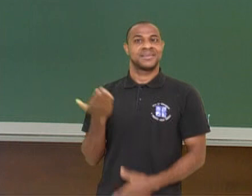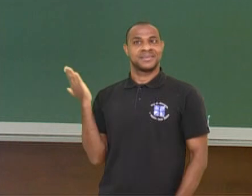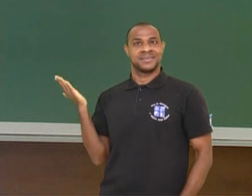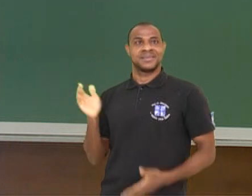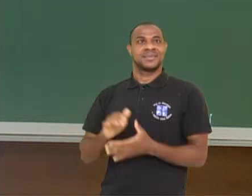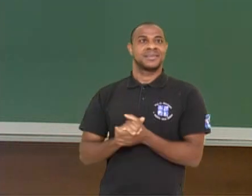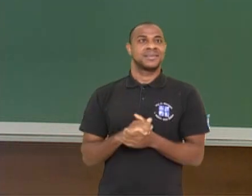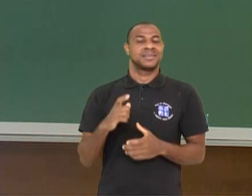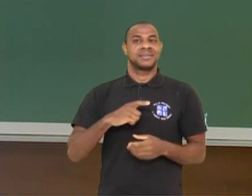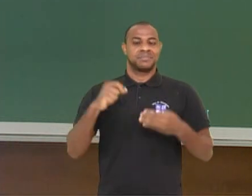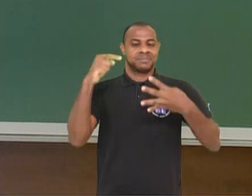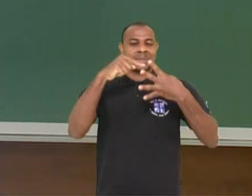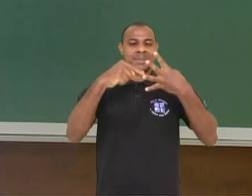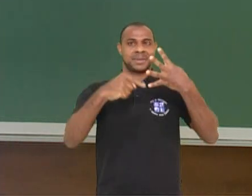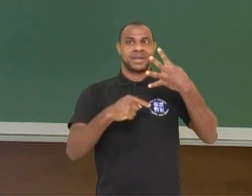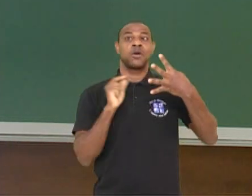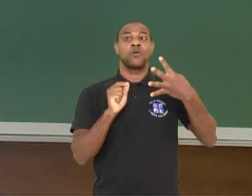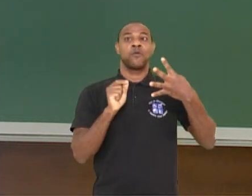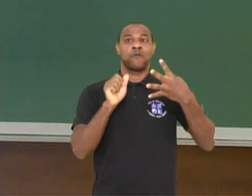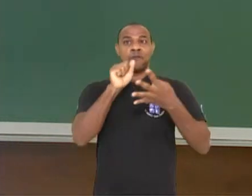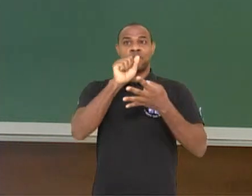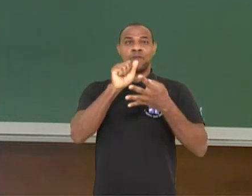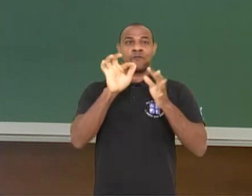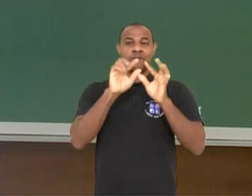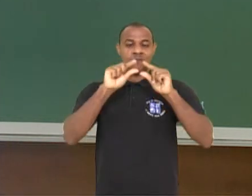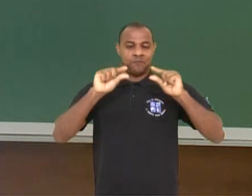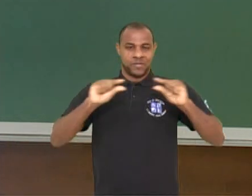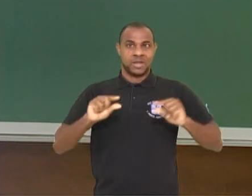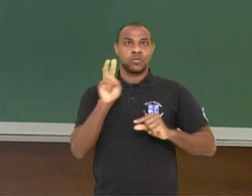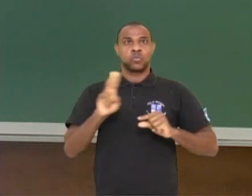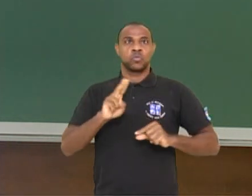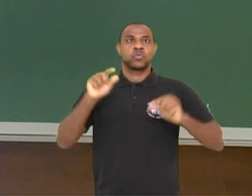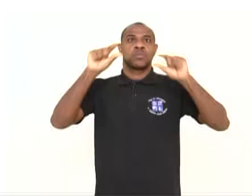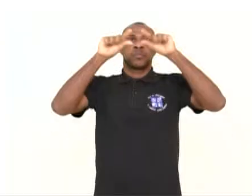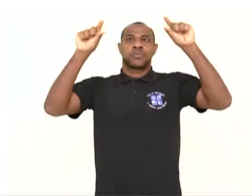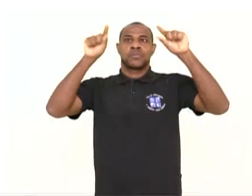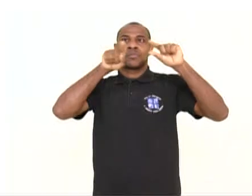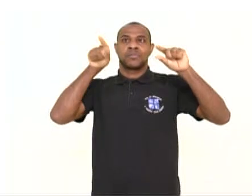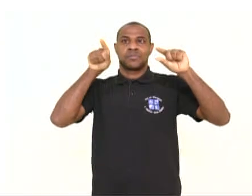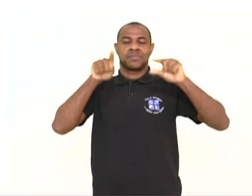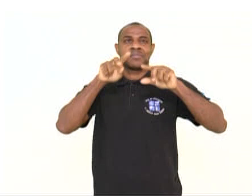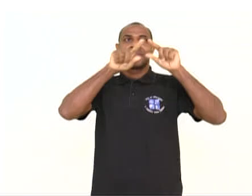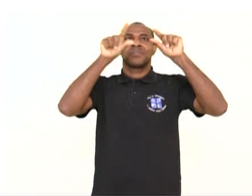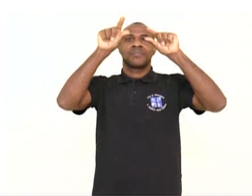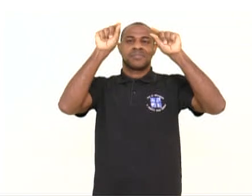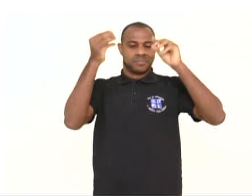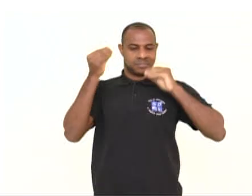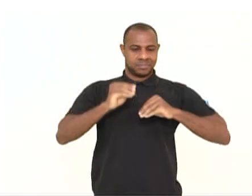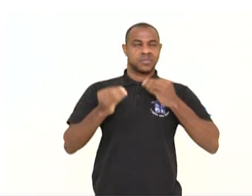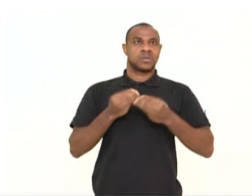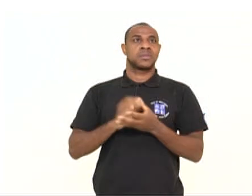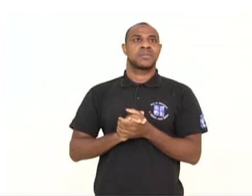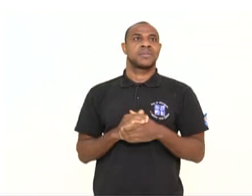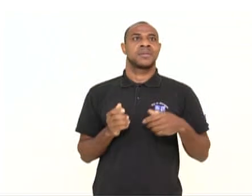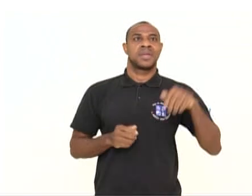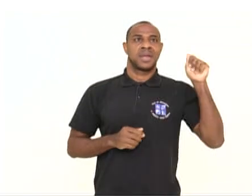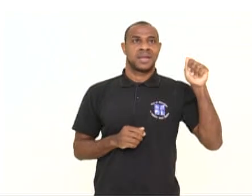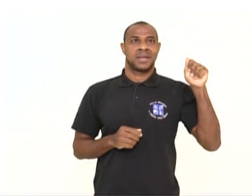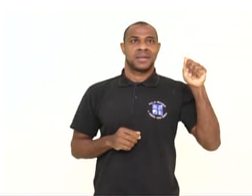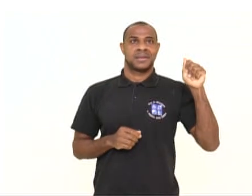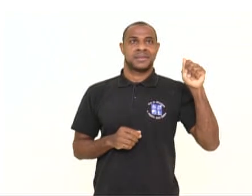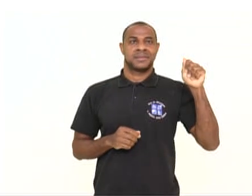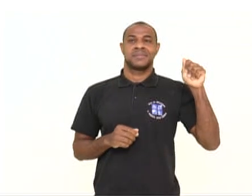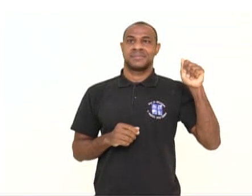E temos para cada uma das frases um uso para eles. Sarah is to join into the musical choir.